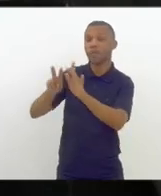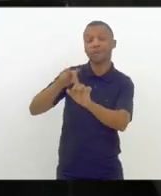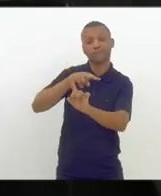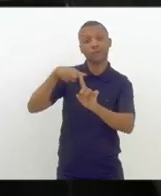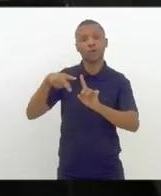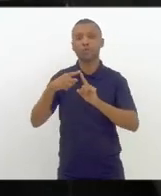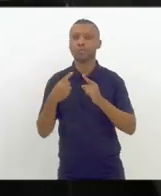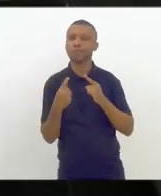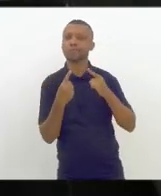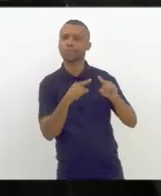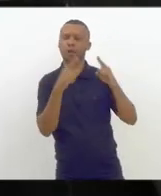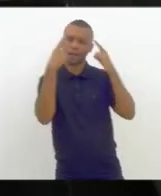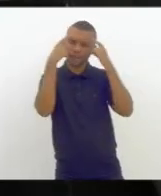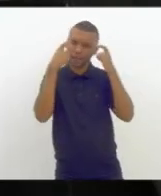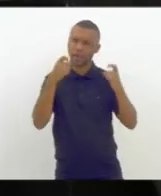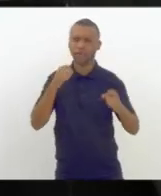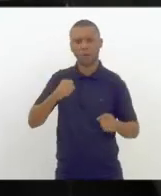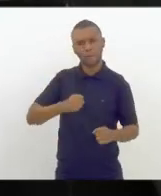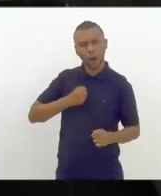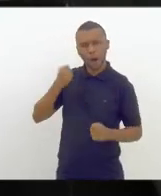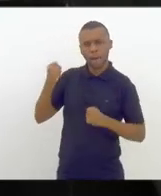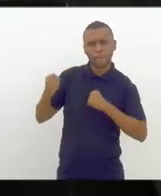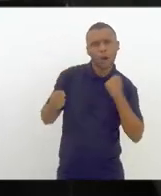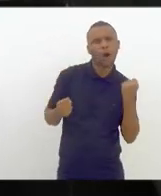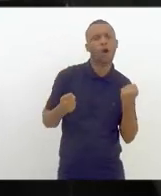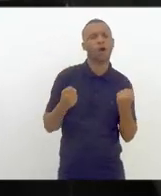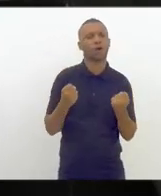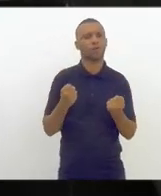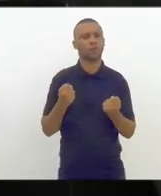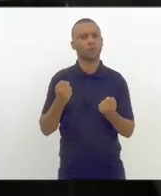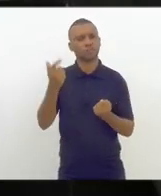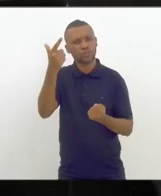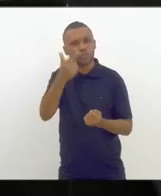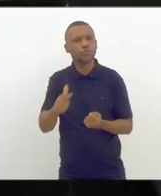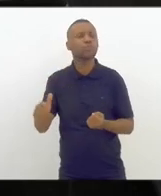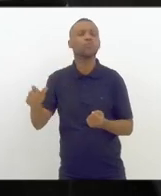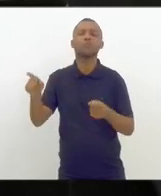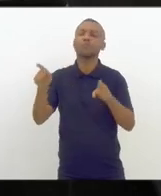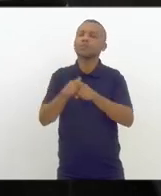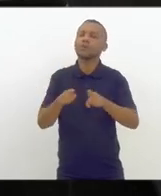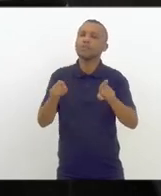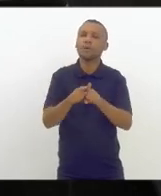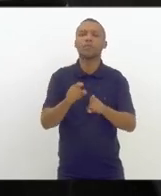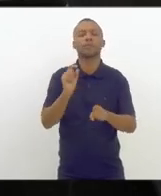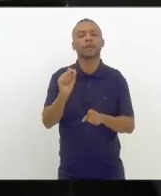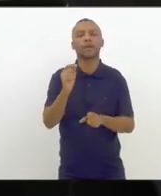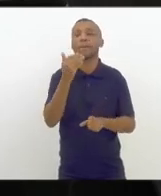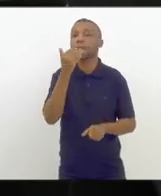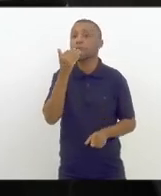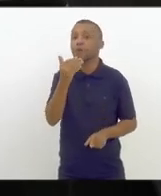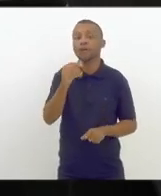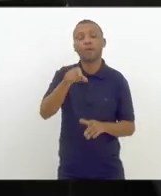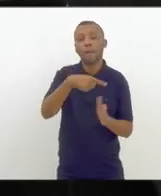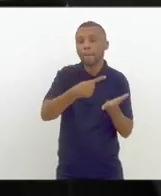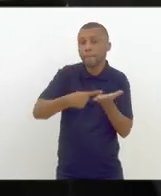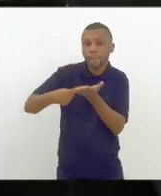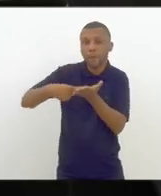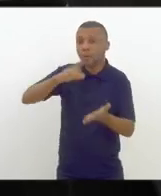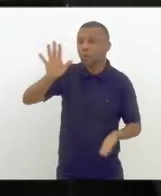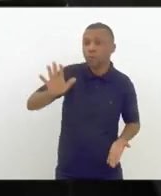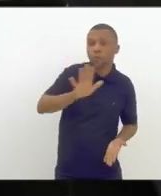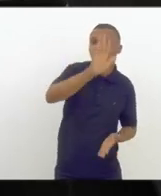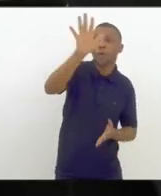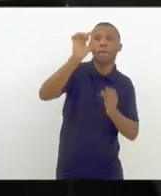à violência, ao ódio, à intolerância e ao obscurantismo, repito, e, ao mesmo tempo, priorize as agendas nacionais